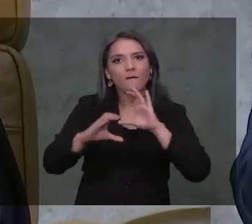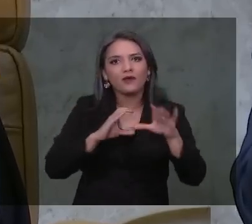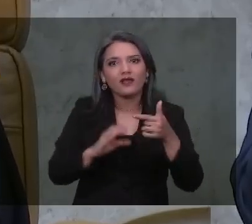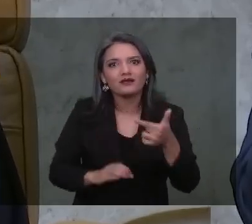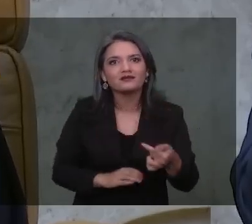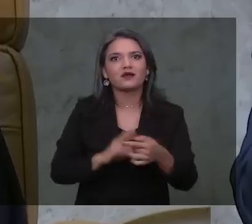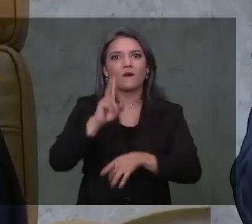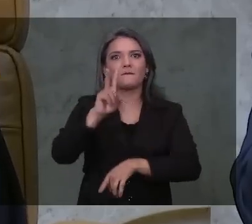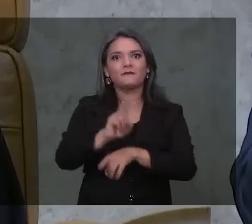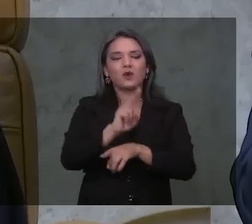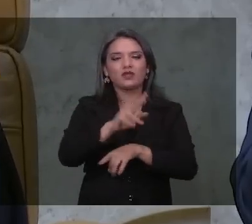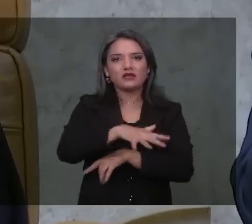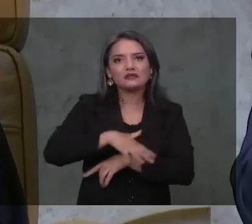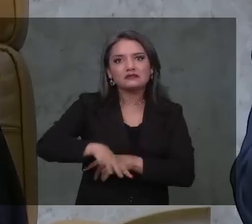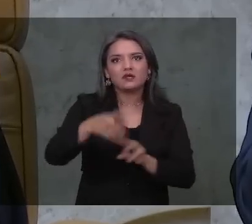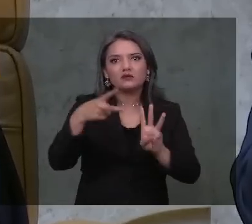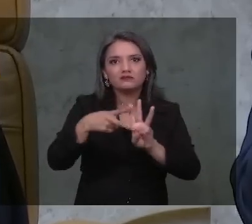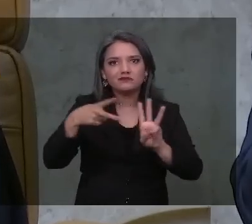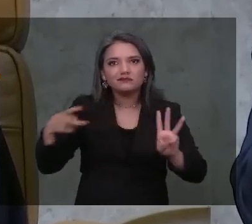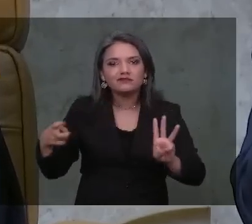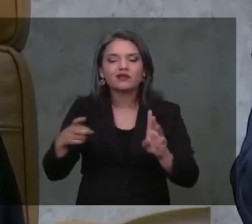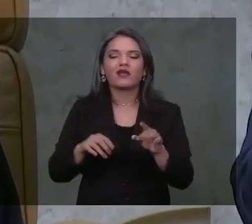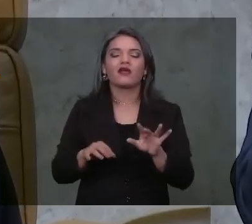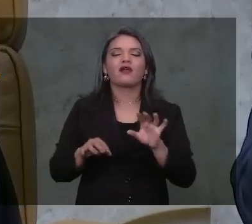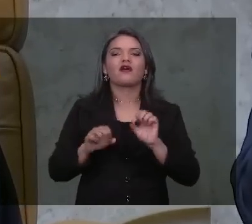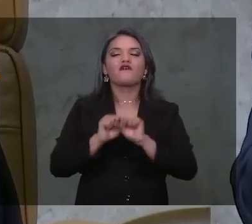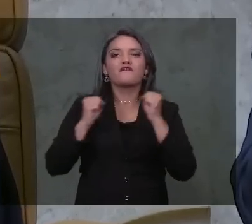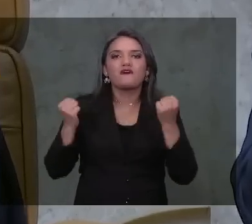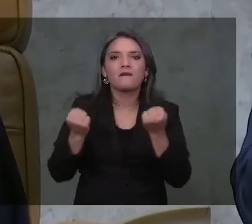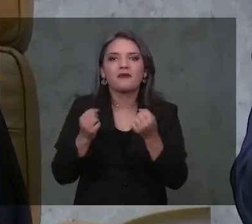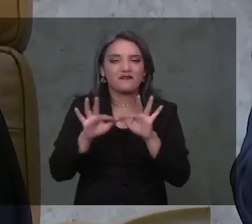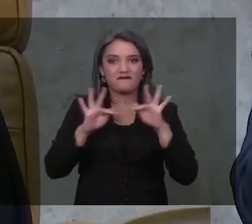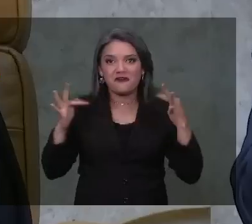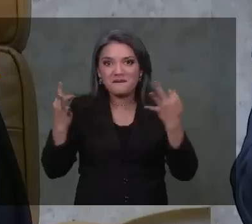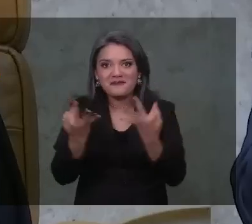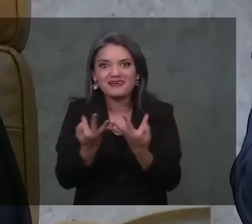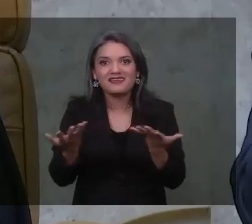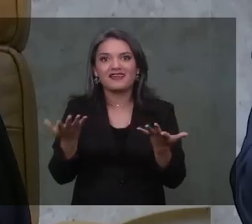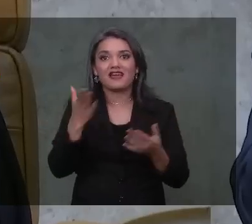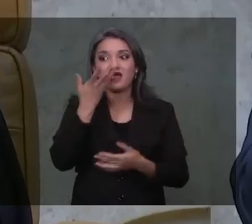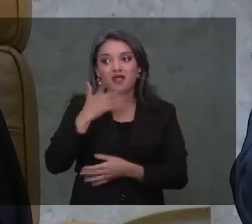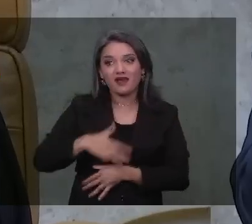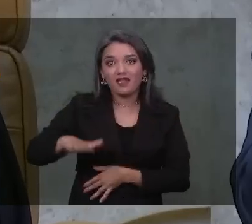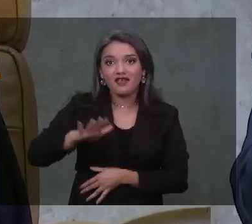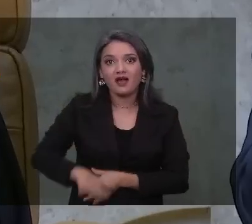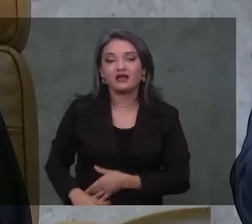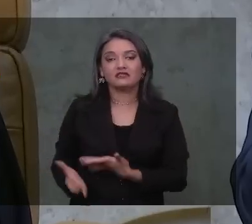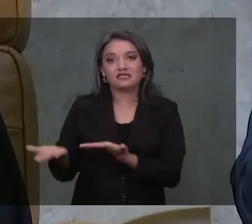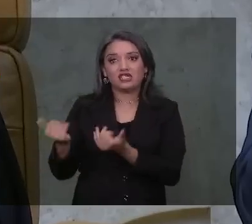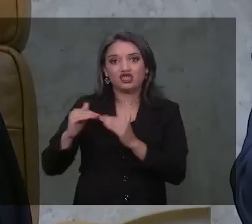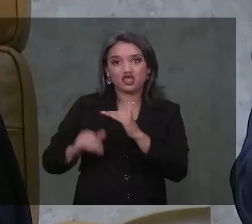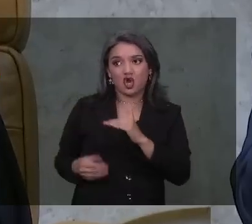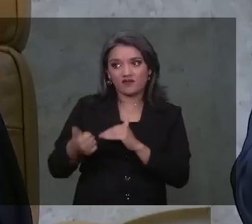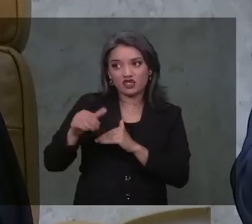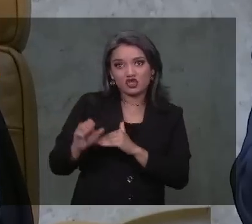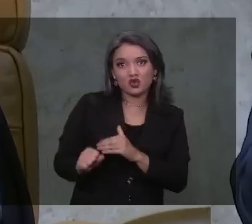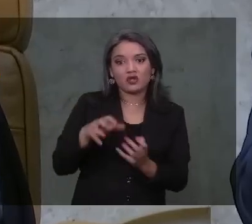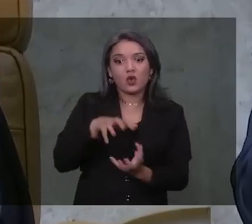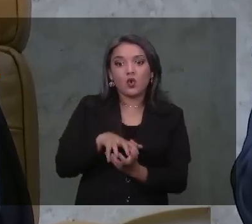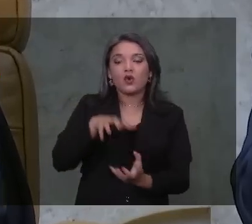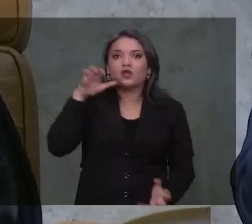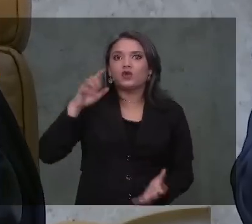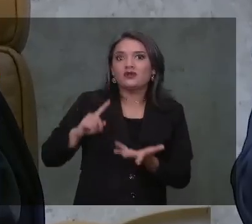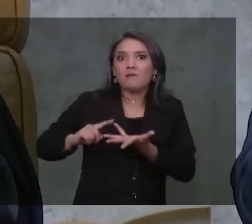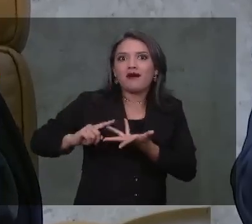às comunidades indígenas, da família, da criança, do adolescente, do idoso, em meio a